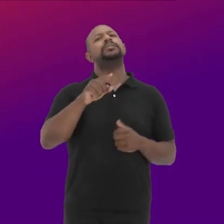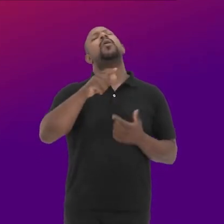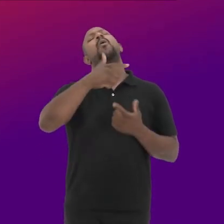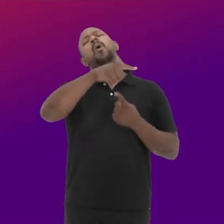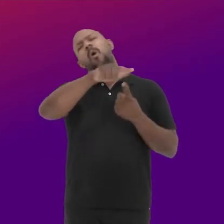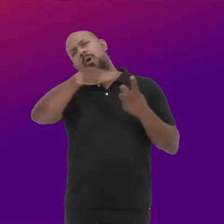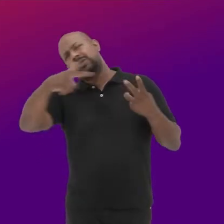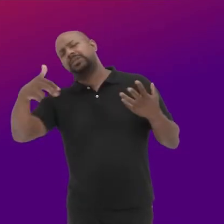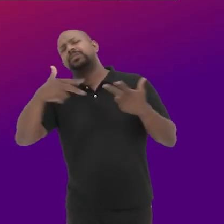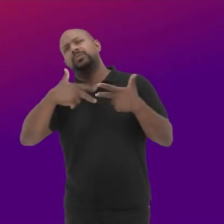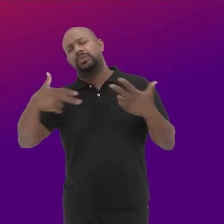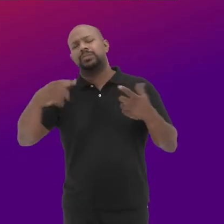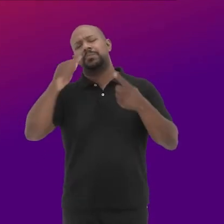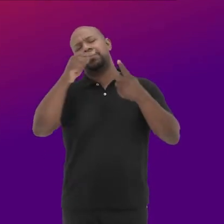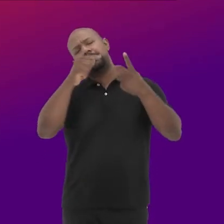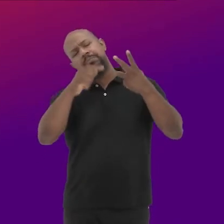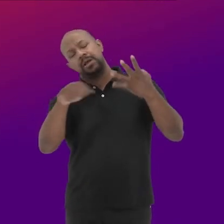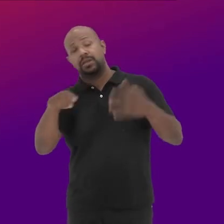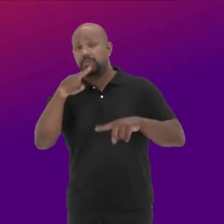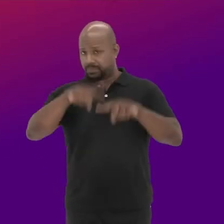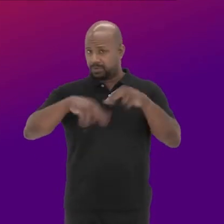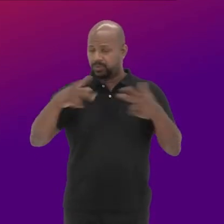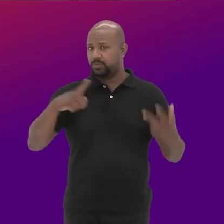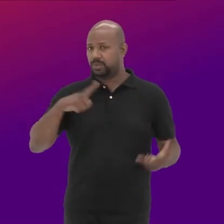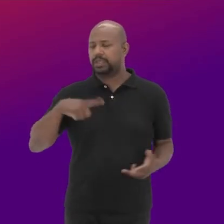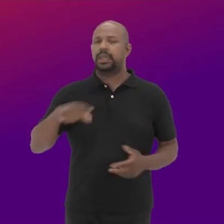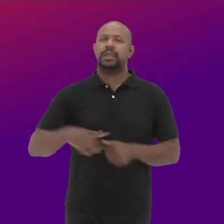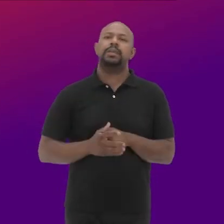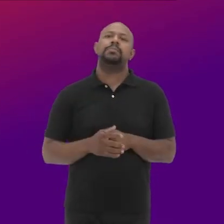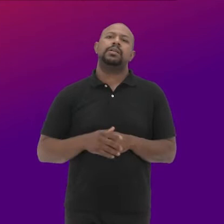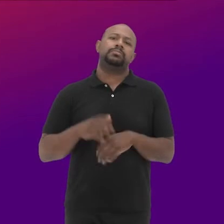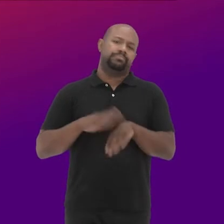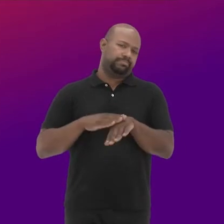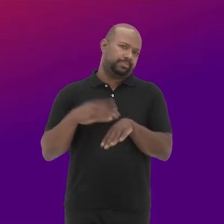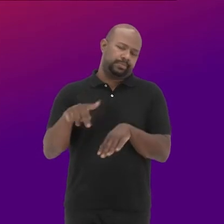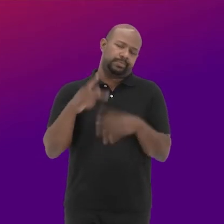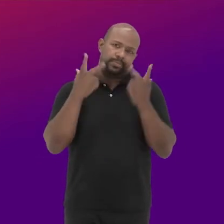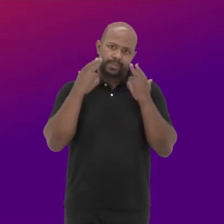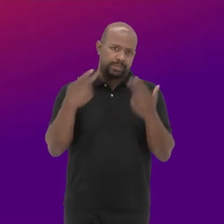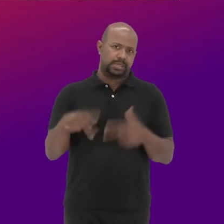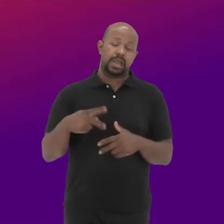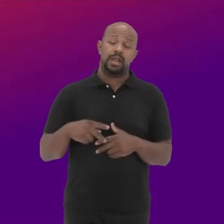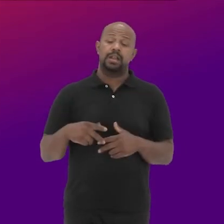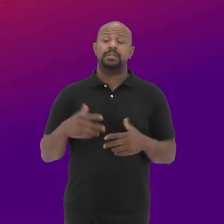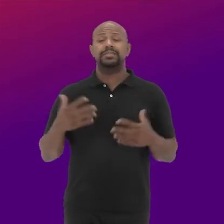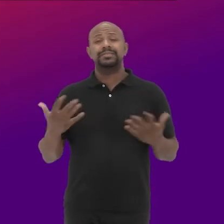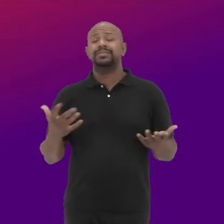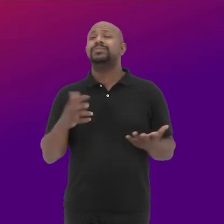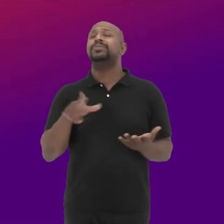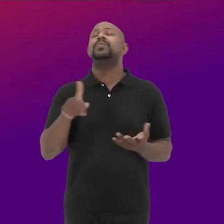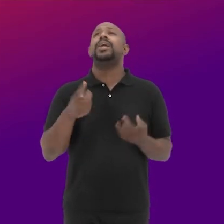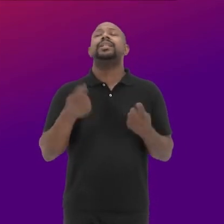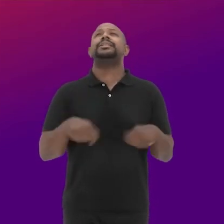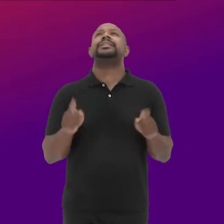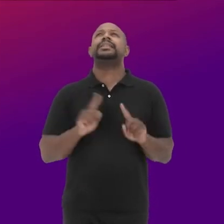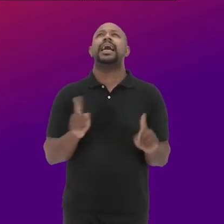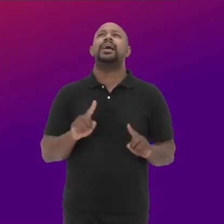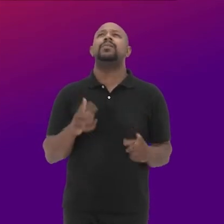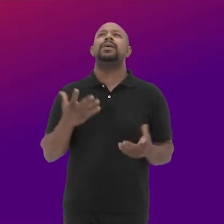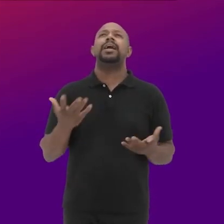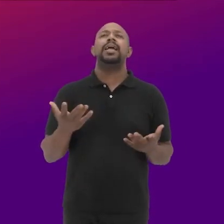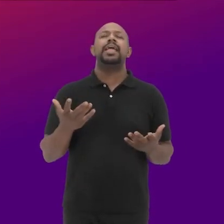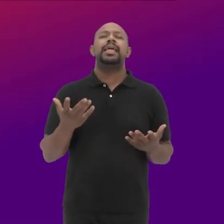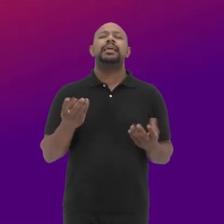Essas são outras características que o produto tem pela sua própria natureza. Portanto, não é